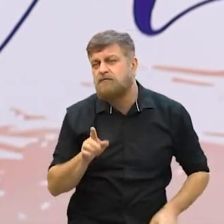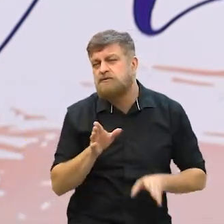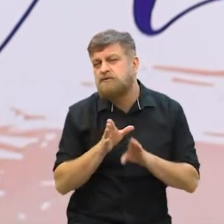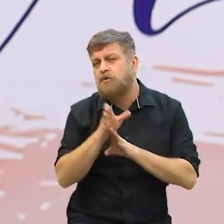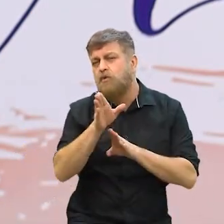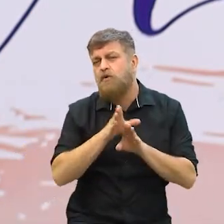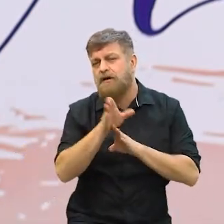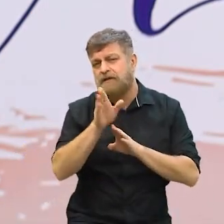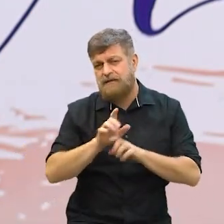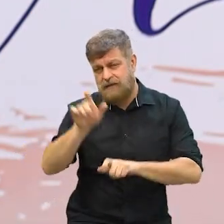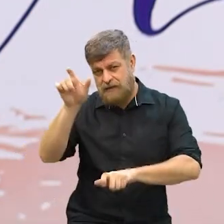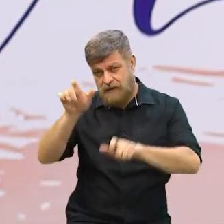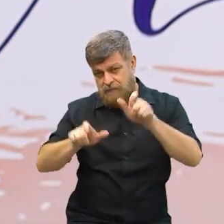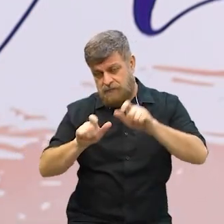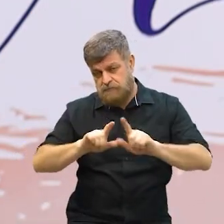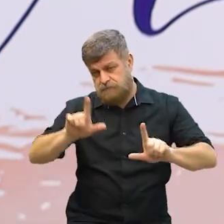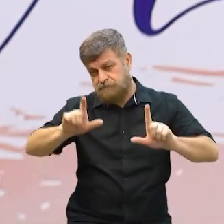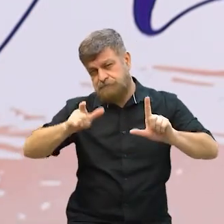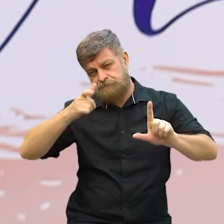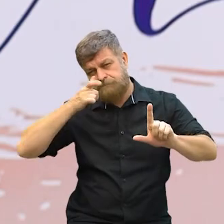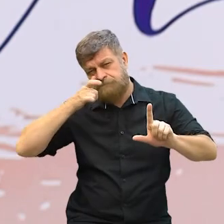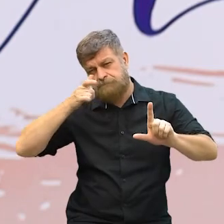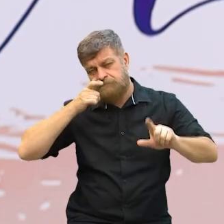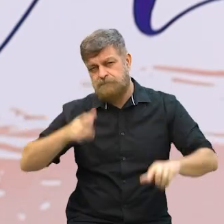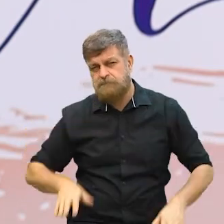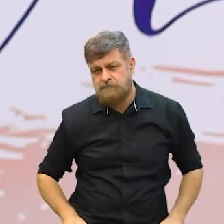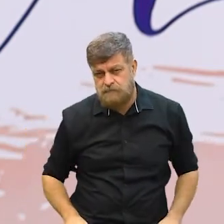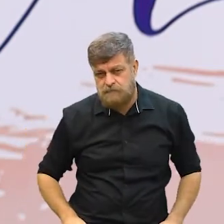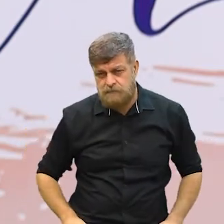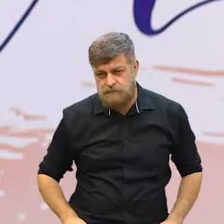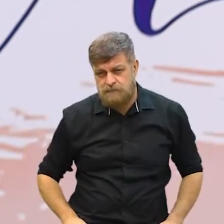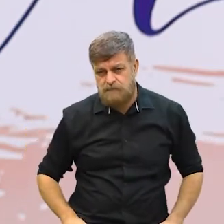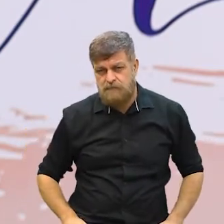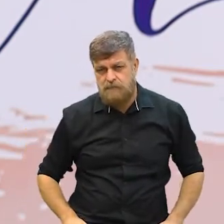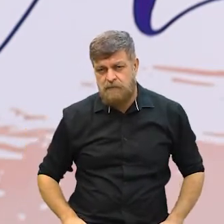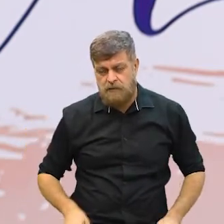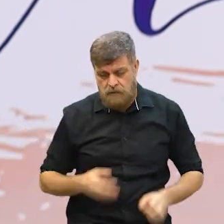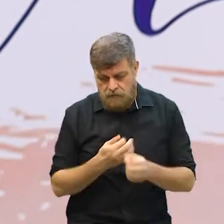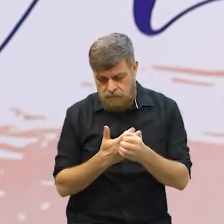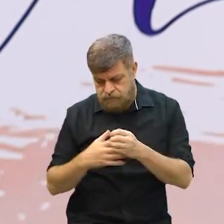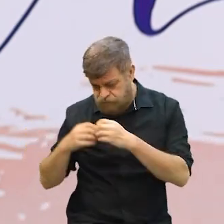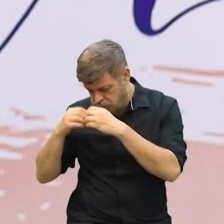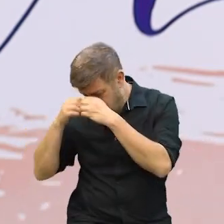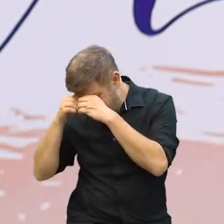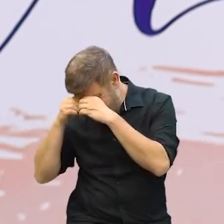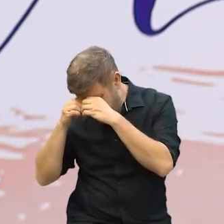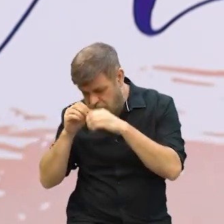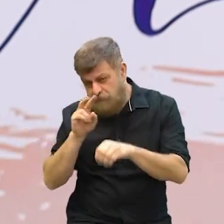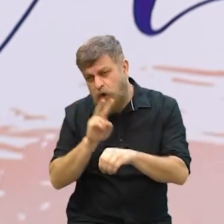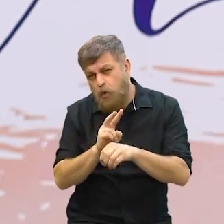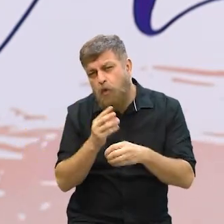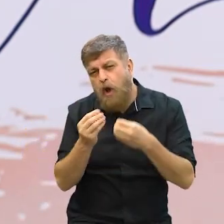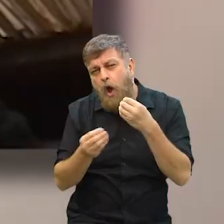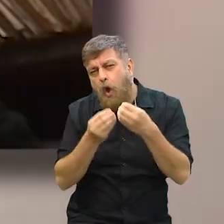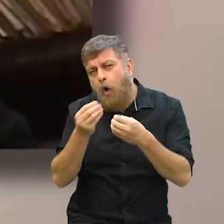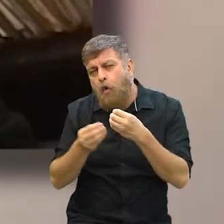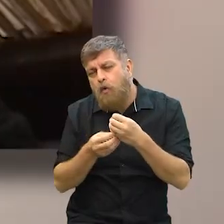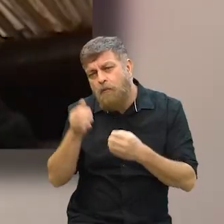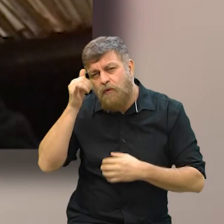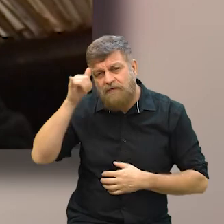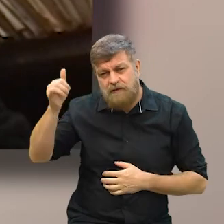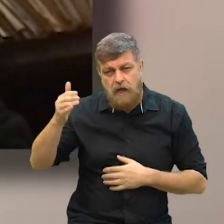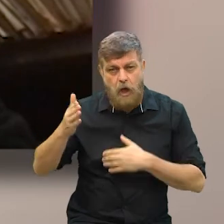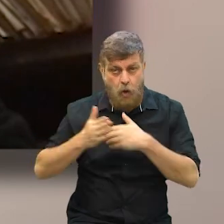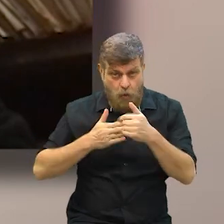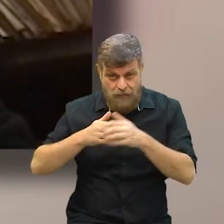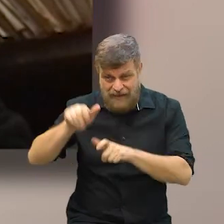o senhor orienta às pessoas, quem está assistindo a gente? Vai fazer o exame, se cuida, como se prevenir?